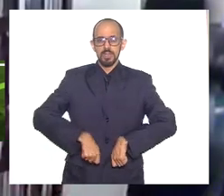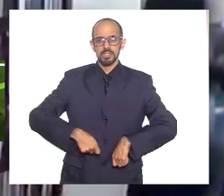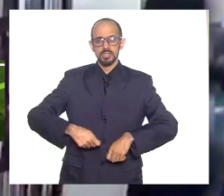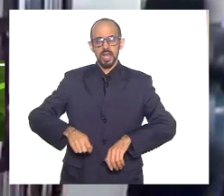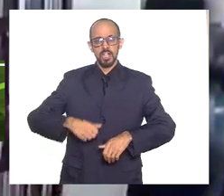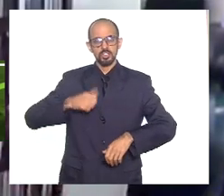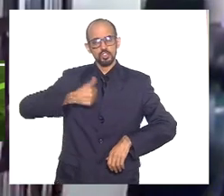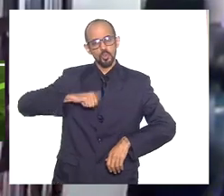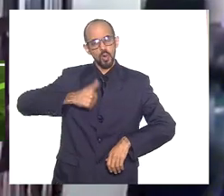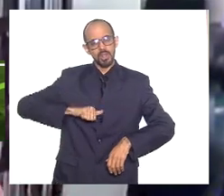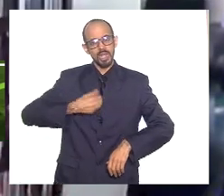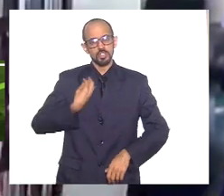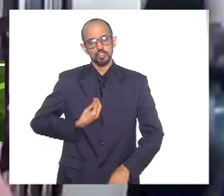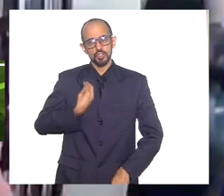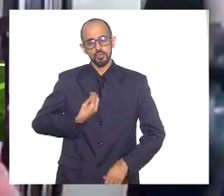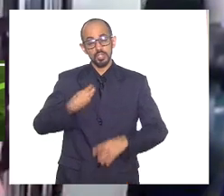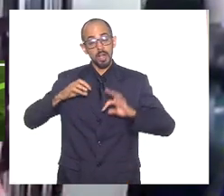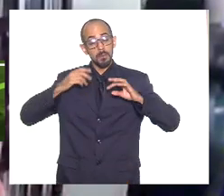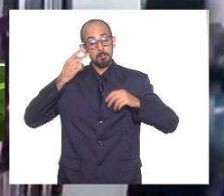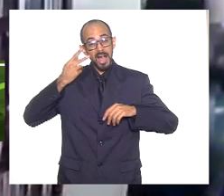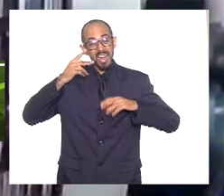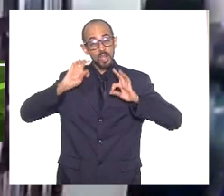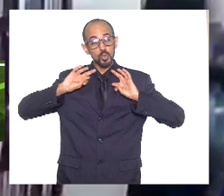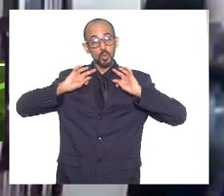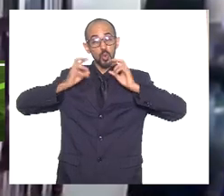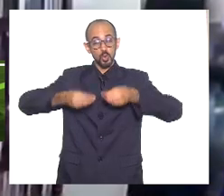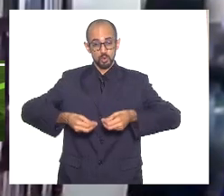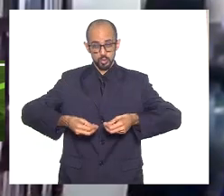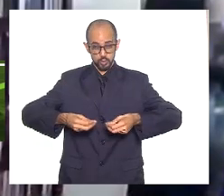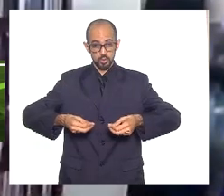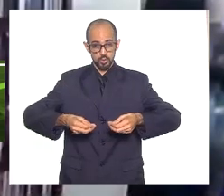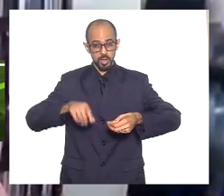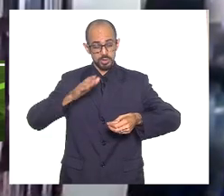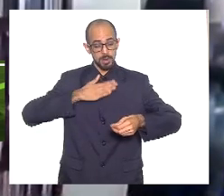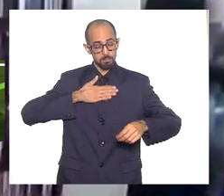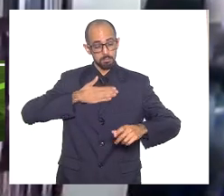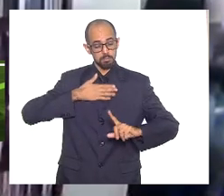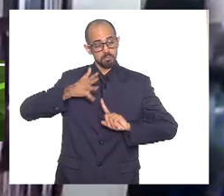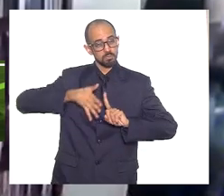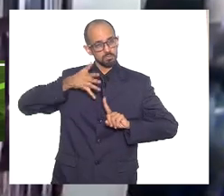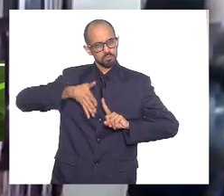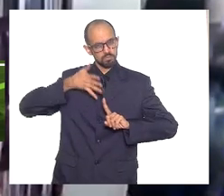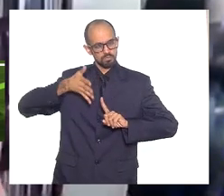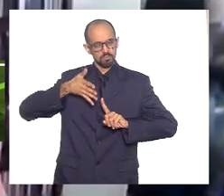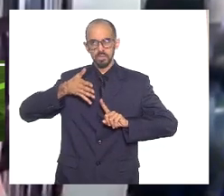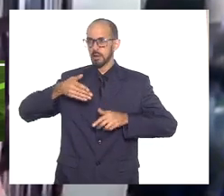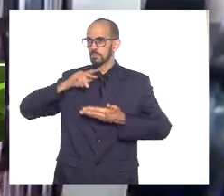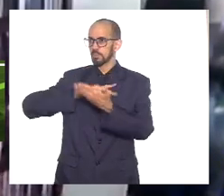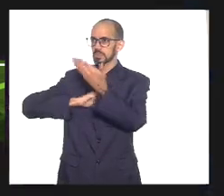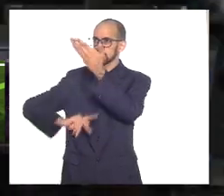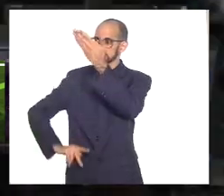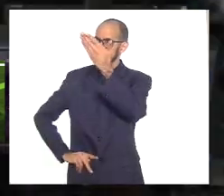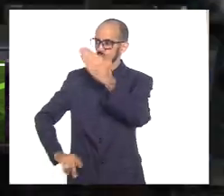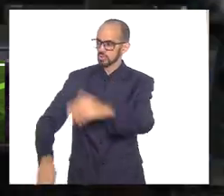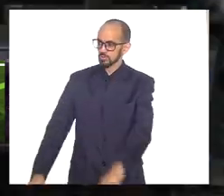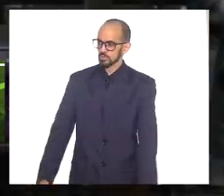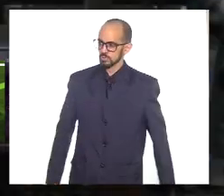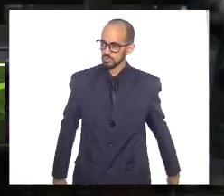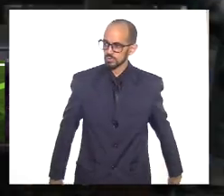para todos e para todas também. Eram essas considerações que eu gostaria de fazer, presidente. Obrigado,